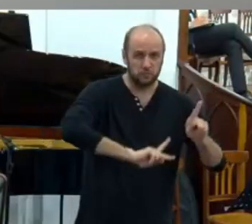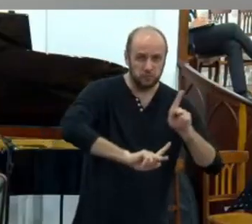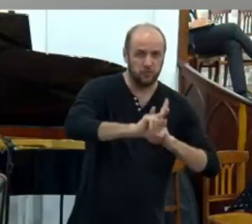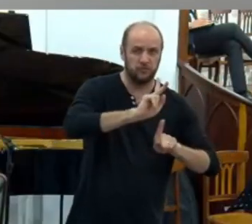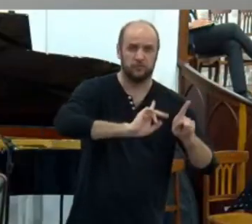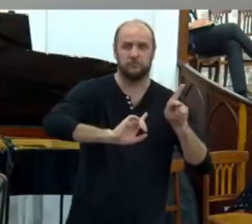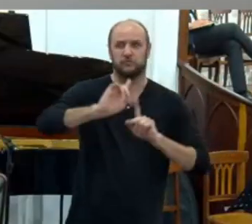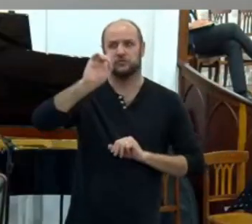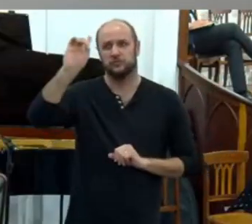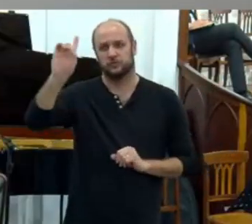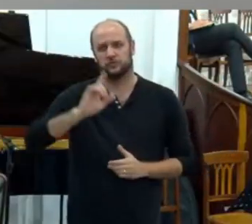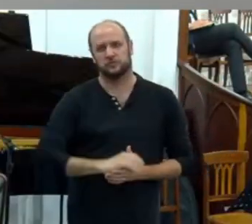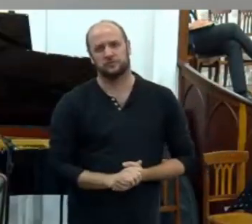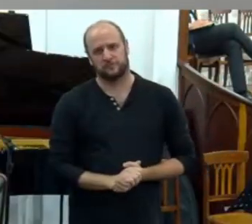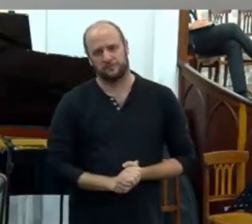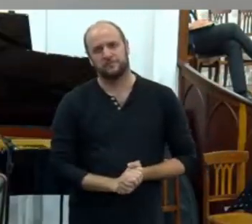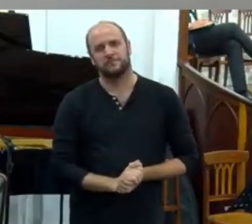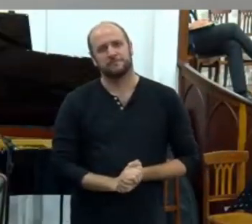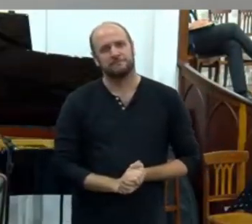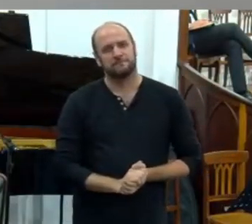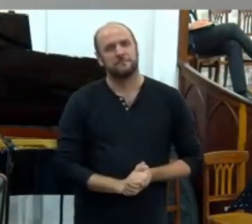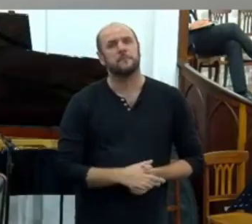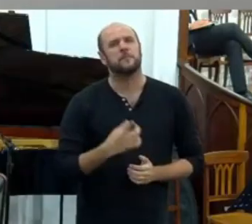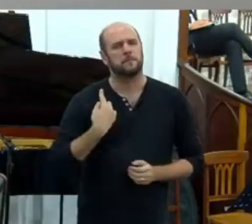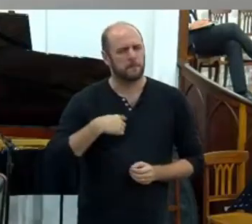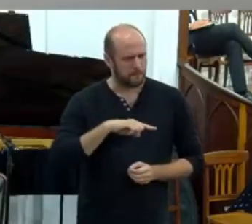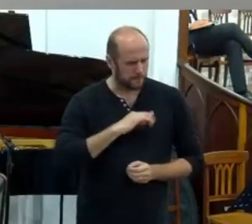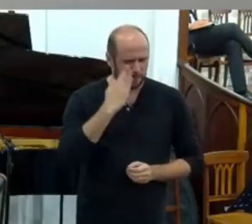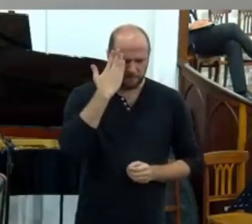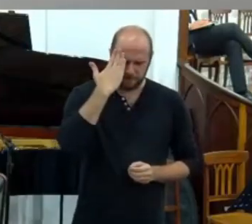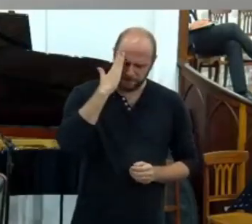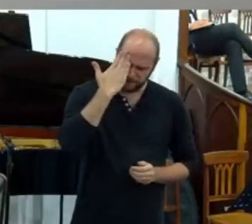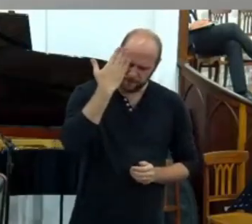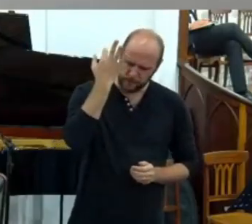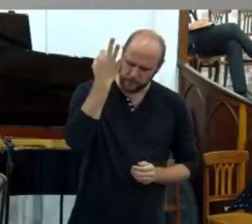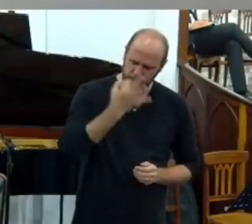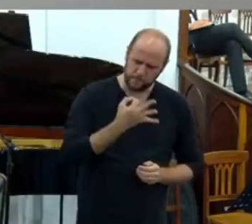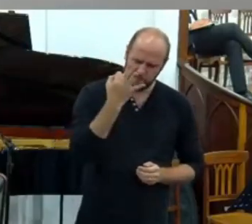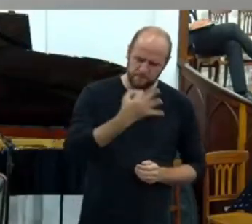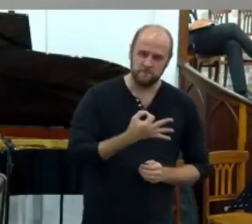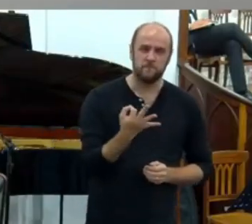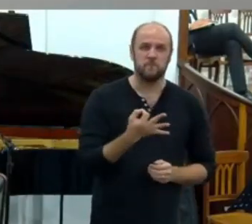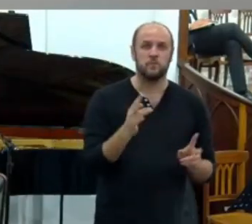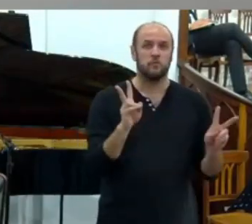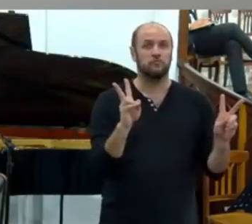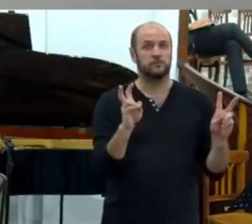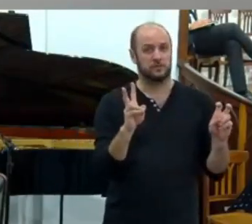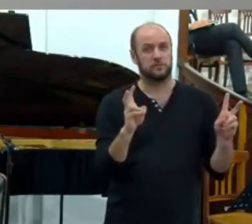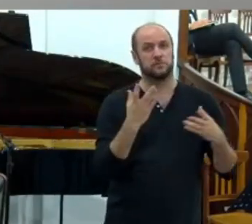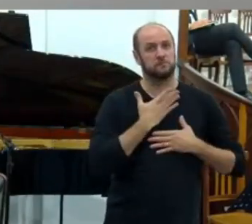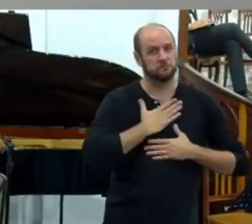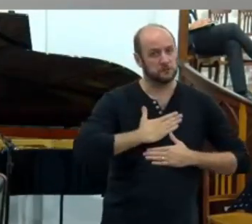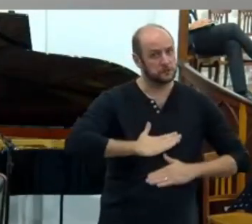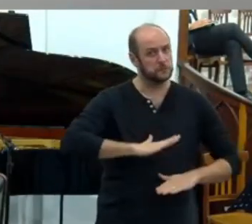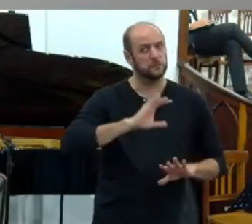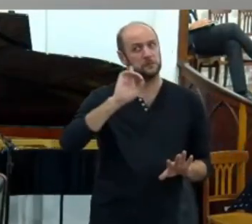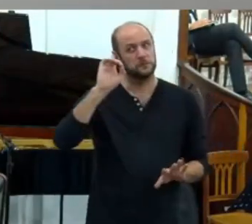Deus. É por isso que nós temos que entender muito bem o termo descanso de